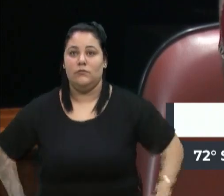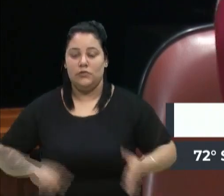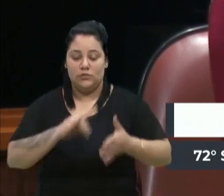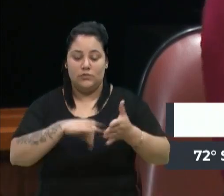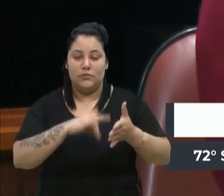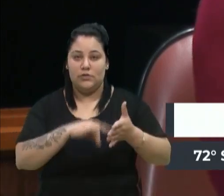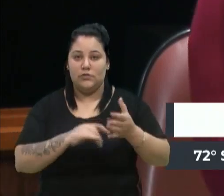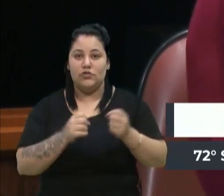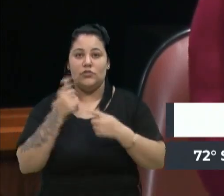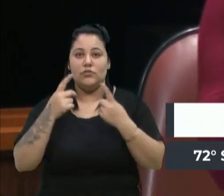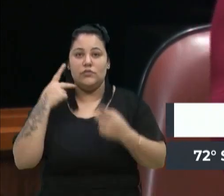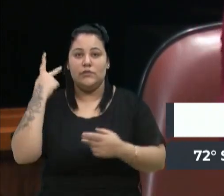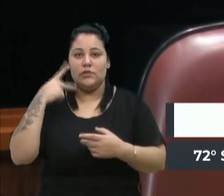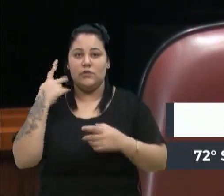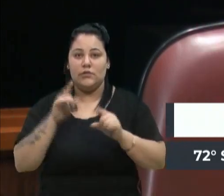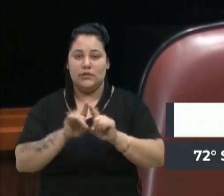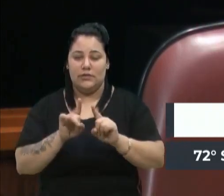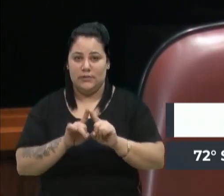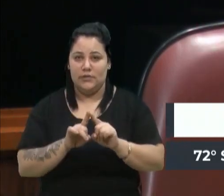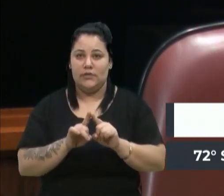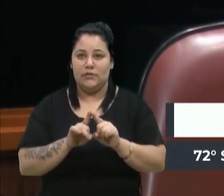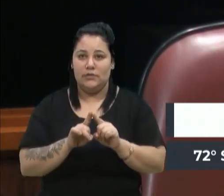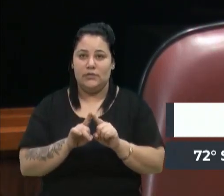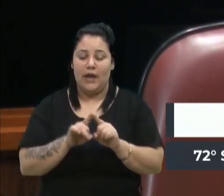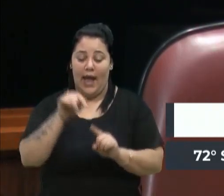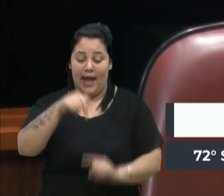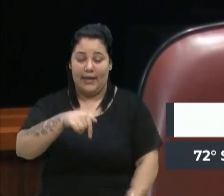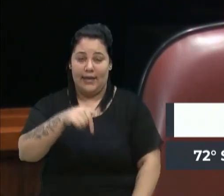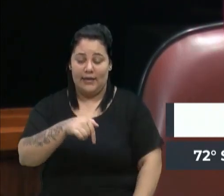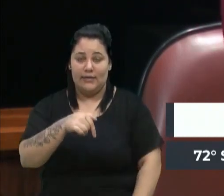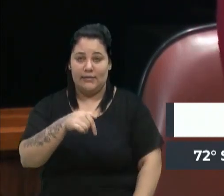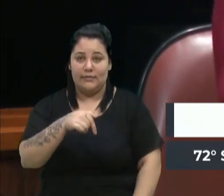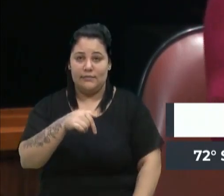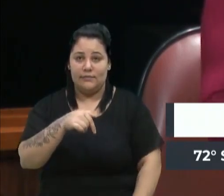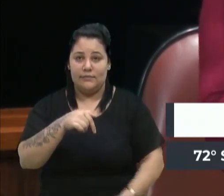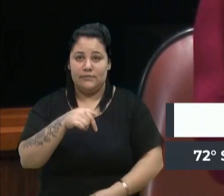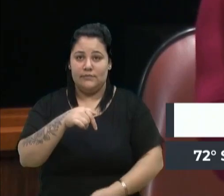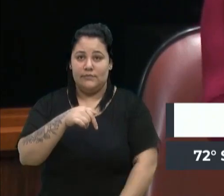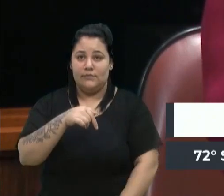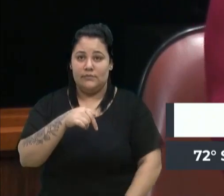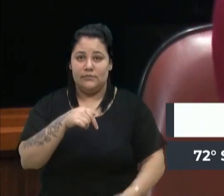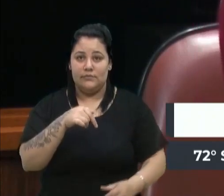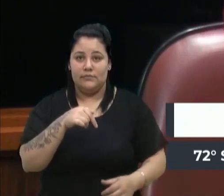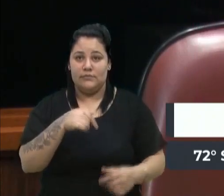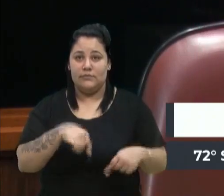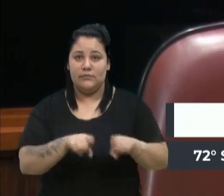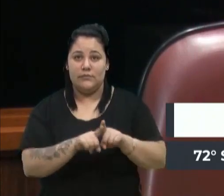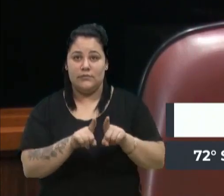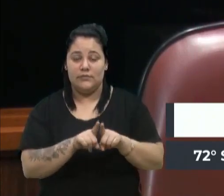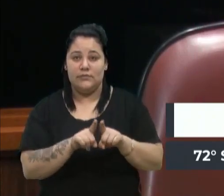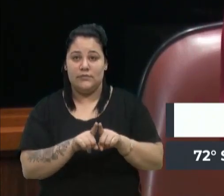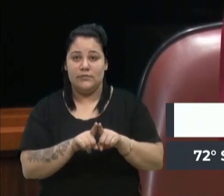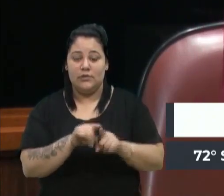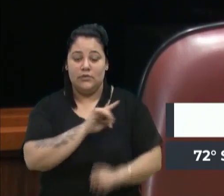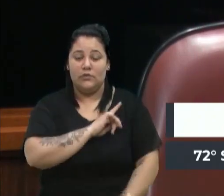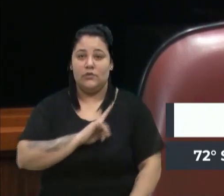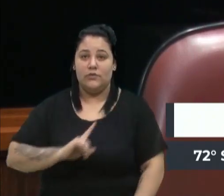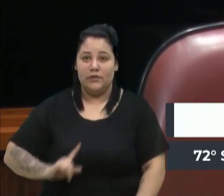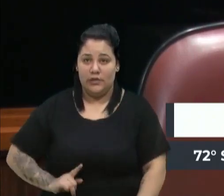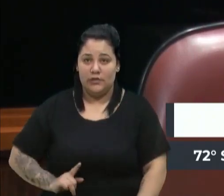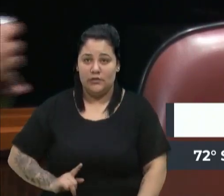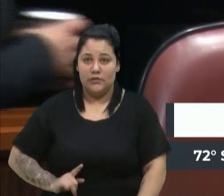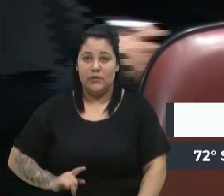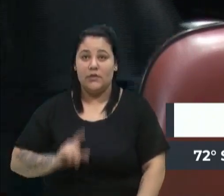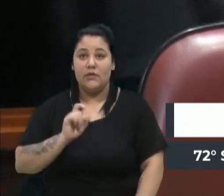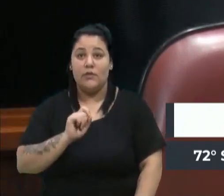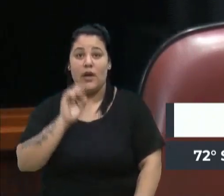alguns vereadores e vereadoras aqui dessa casa, e essa contradição política do governo, é que o que